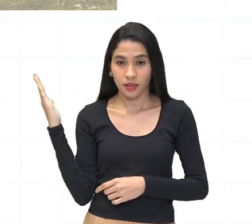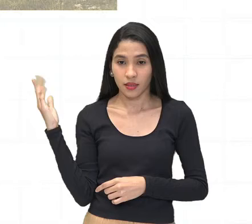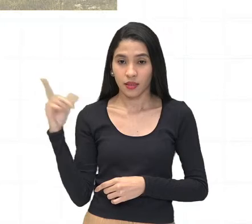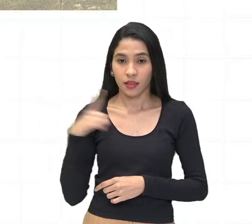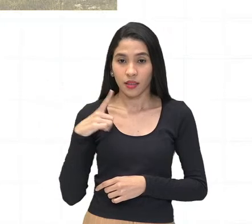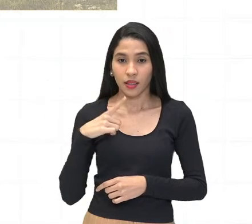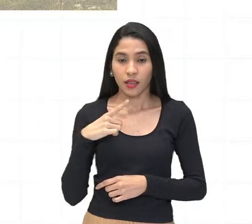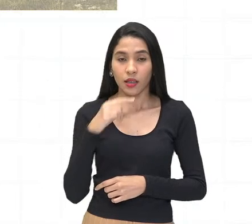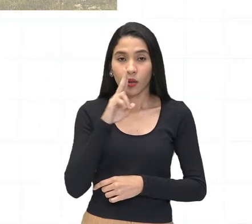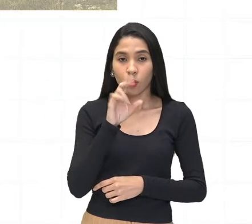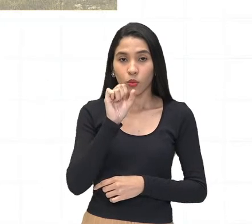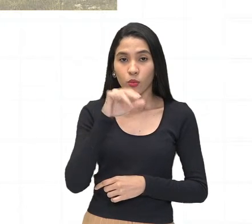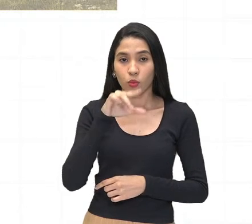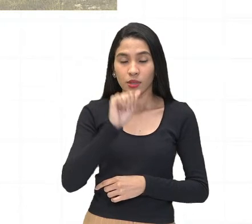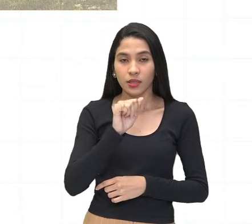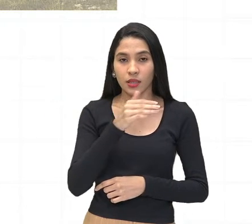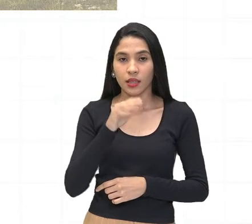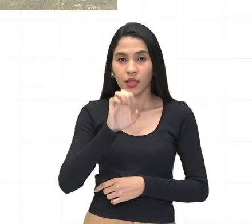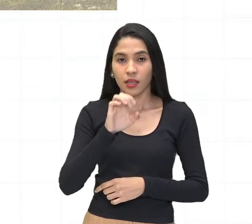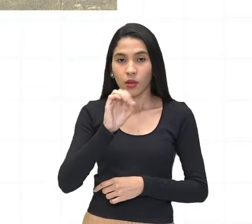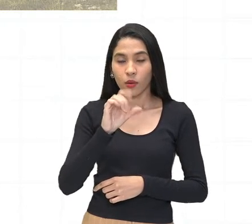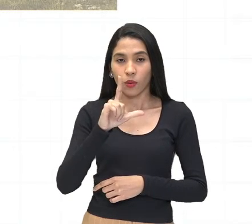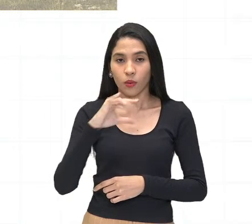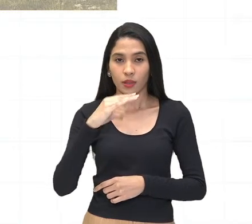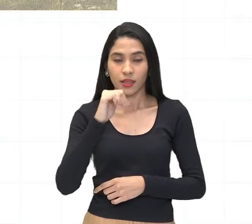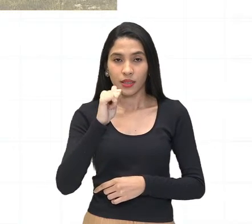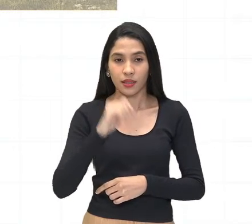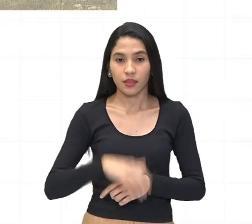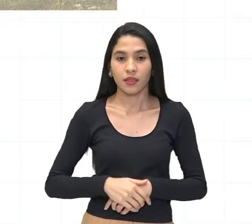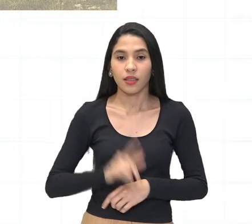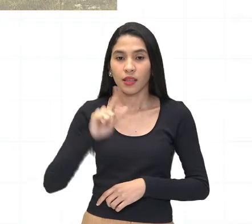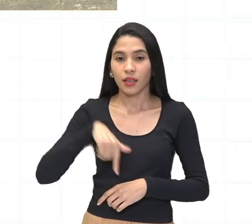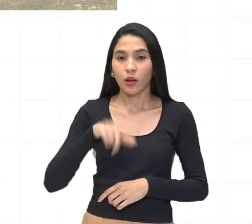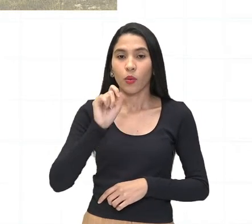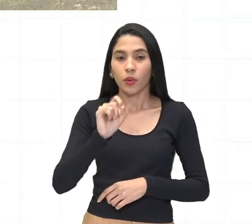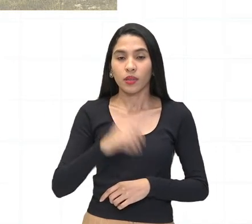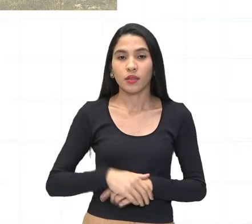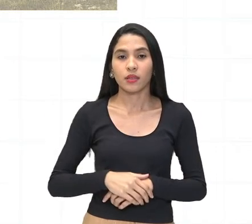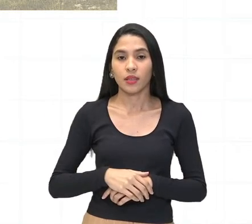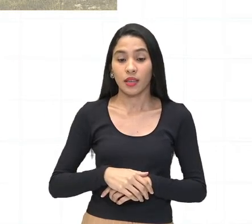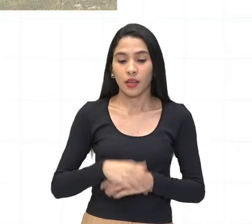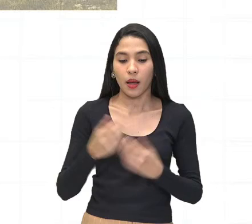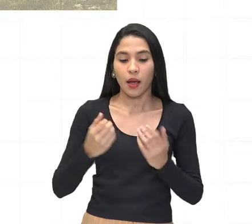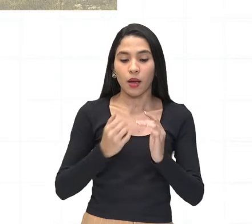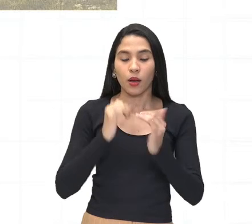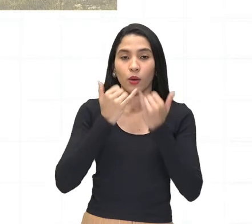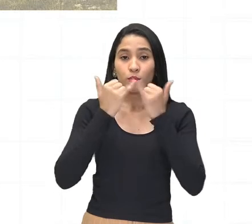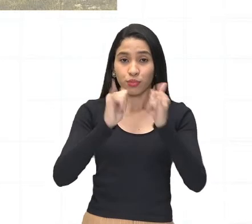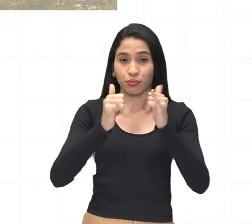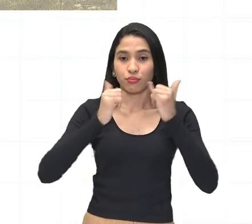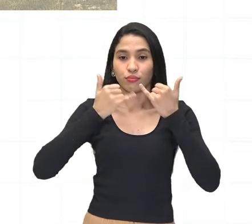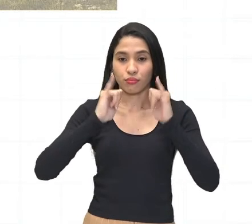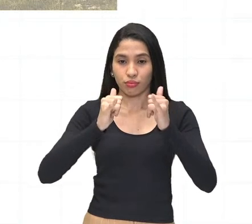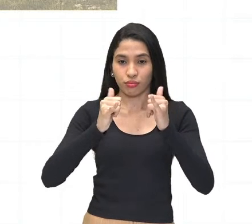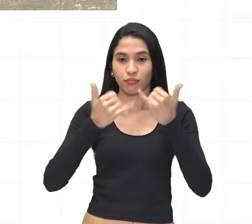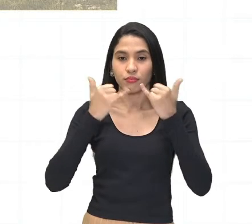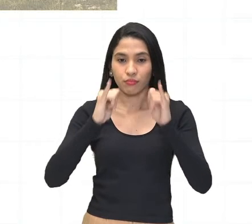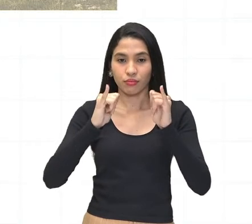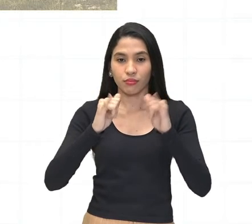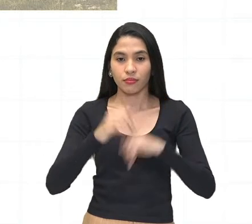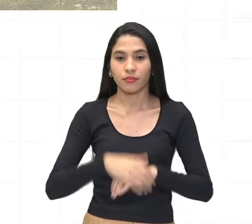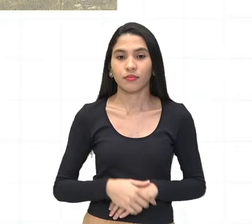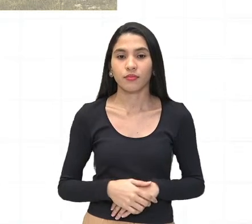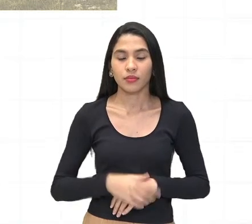as usinas eólicas, né? Que são usinas geradoras de energia a partir